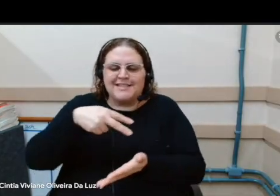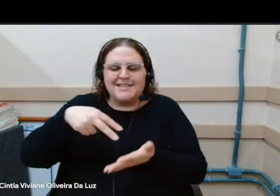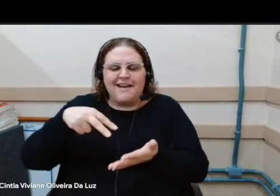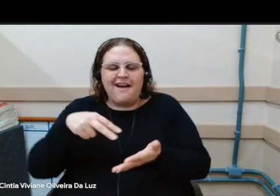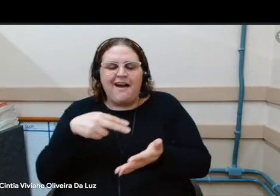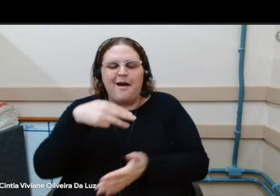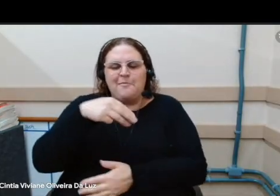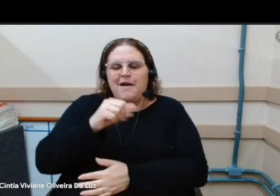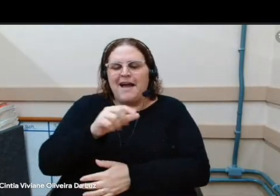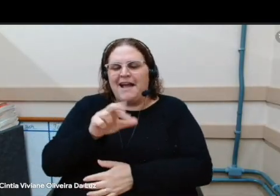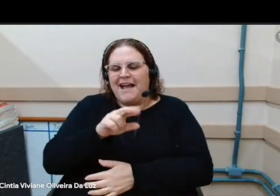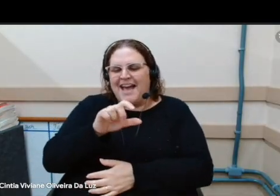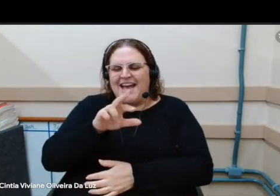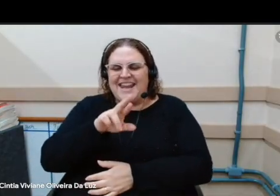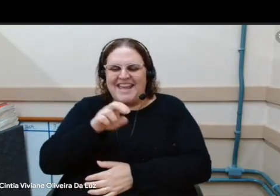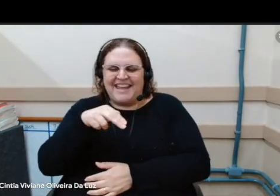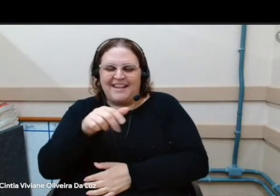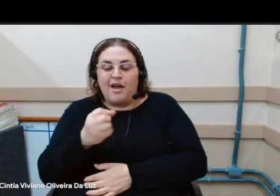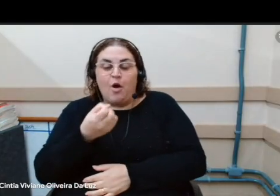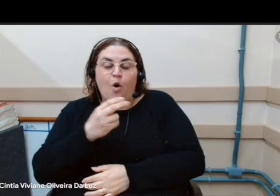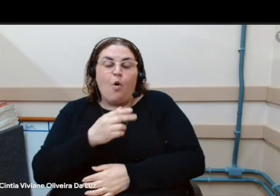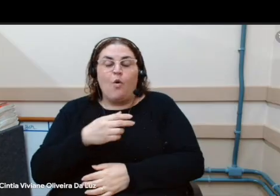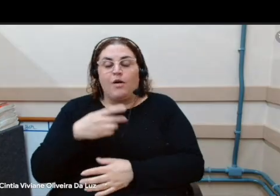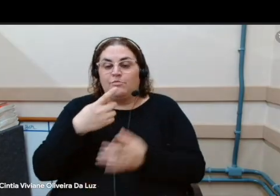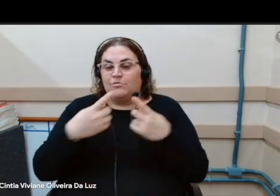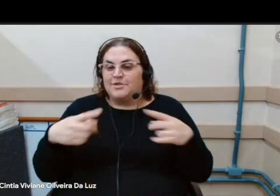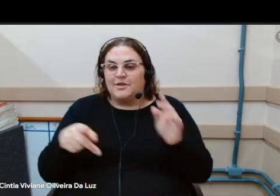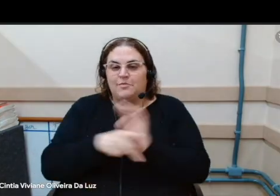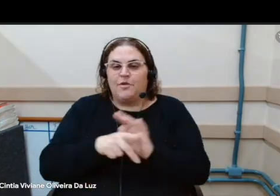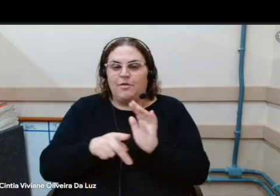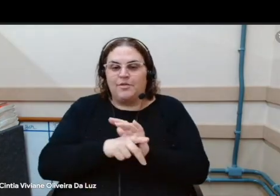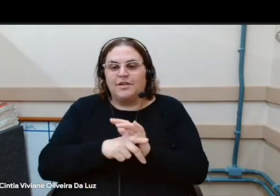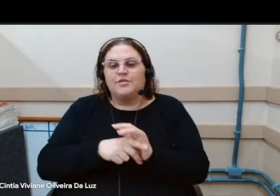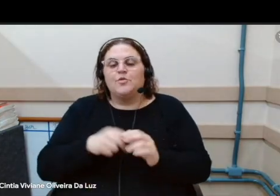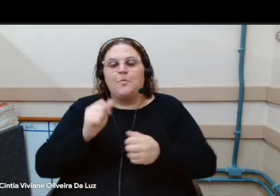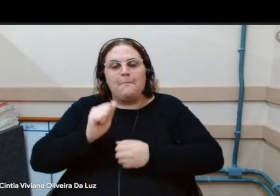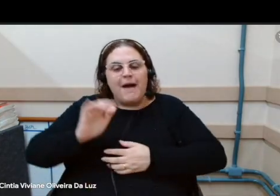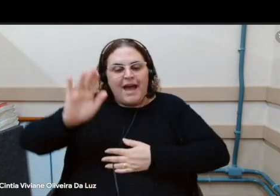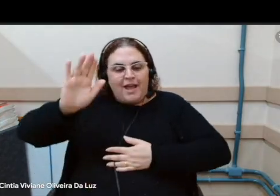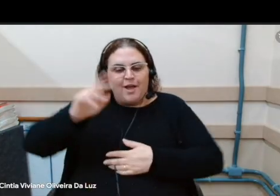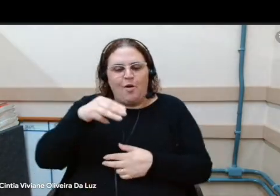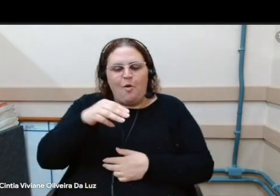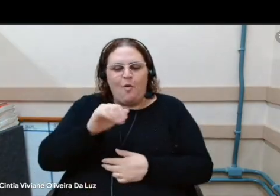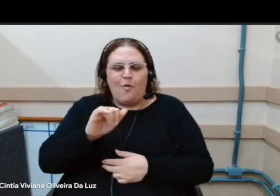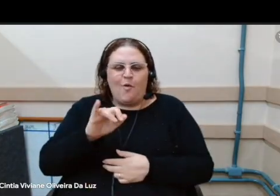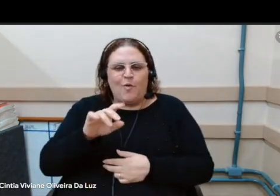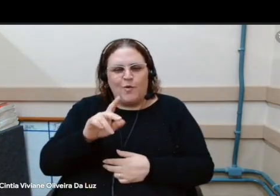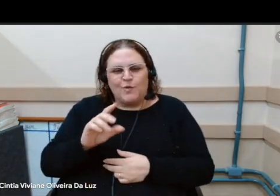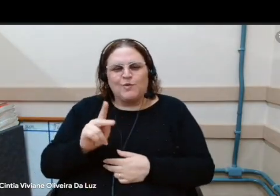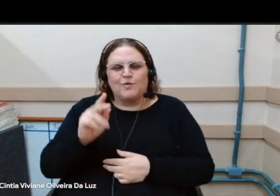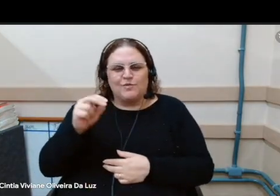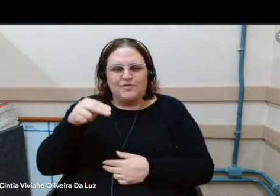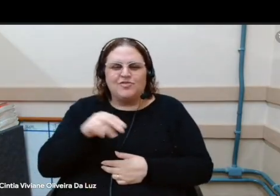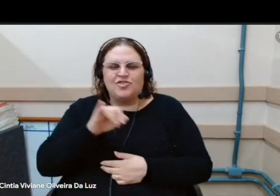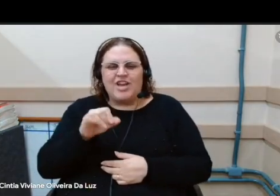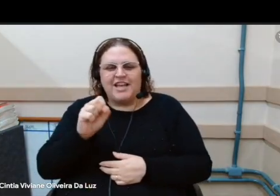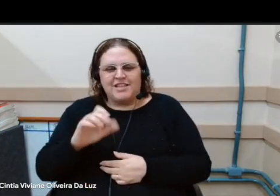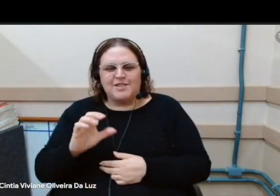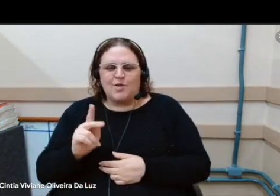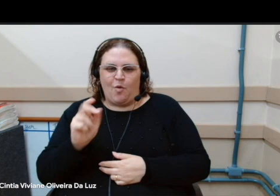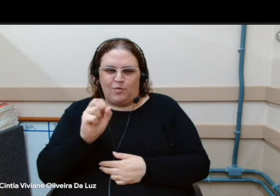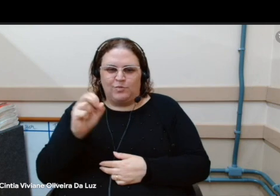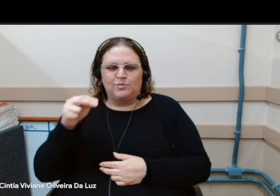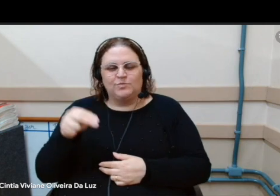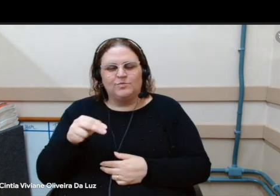Thriller do Michael Jackson enfim seja qual a dança em qual momento a gente eh perceber